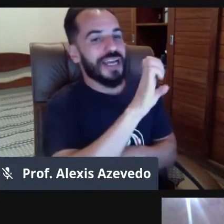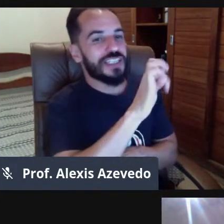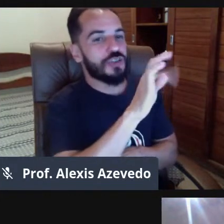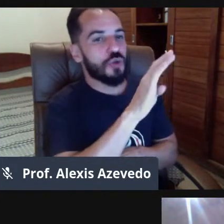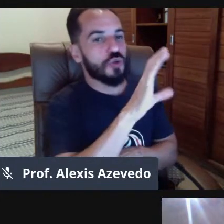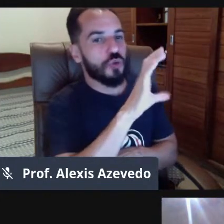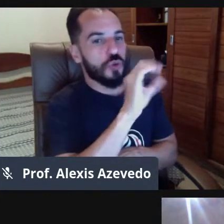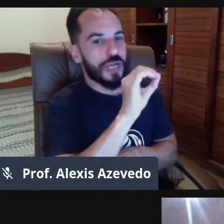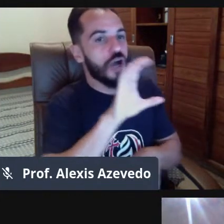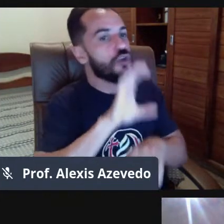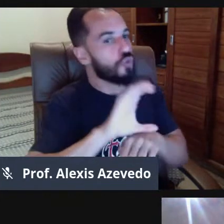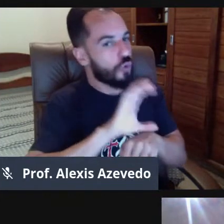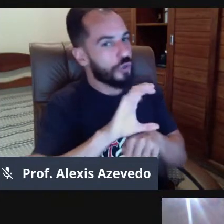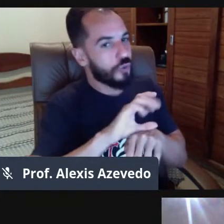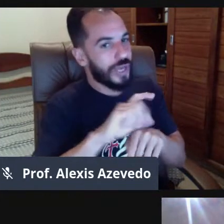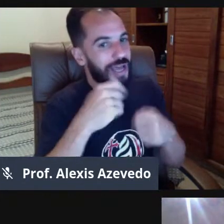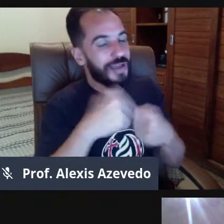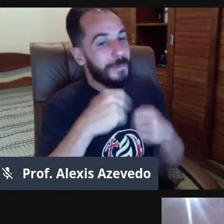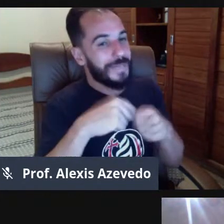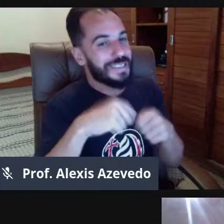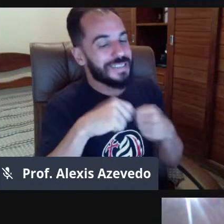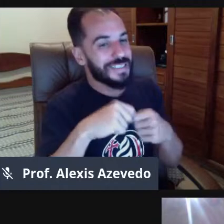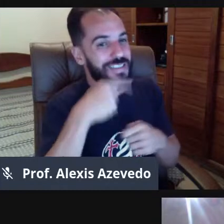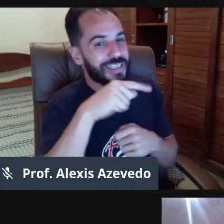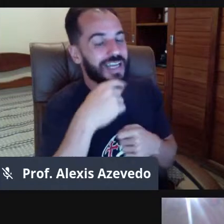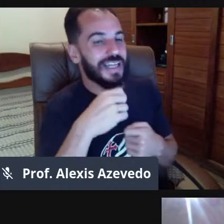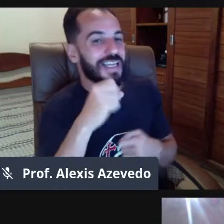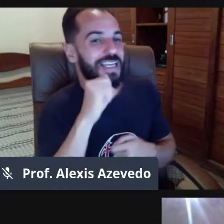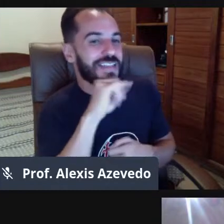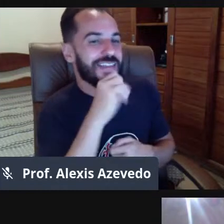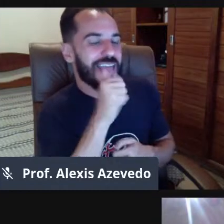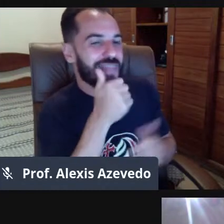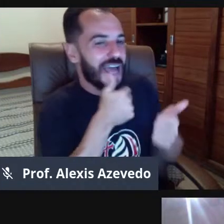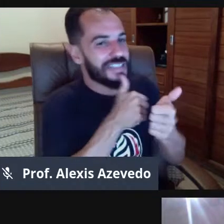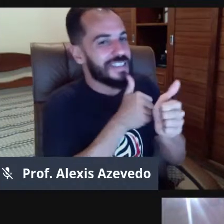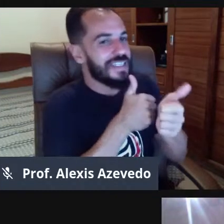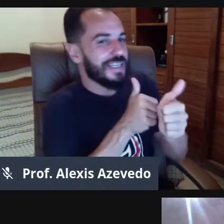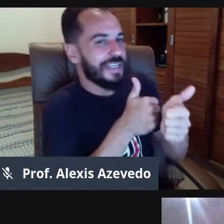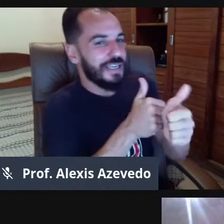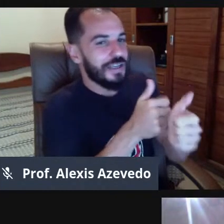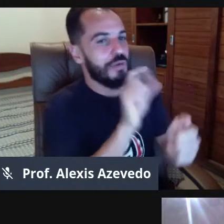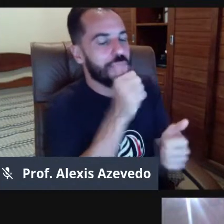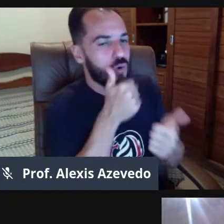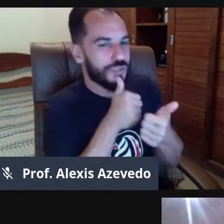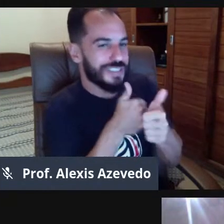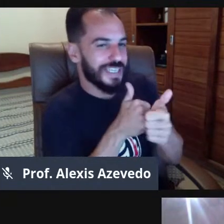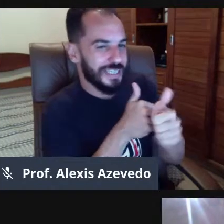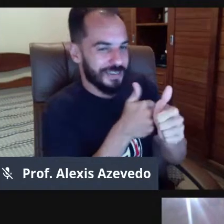ficar atento para não ficar alterando demais a estrutura básica,